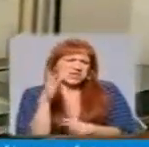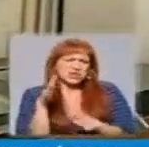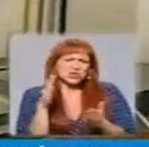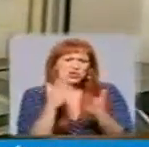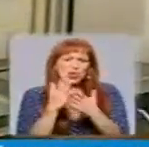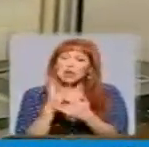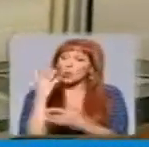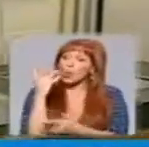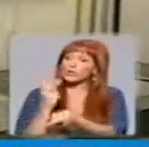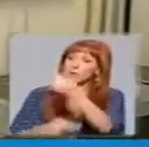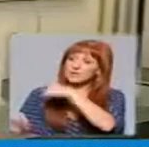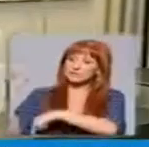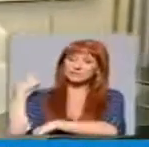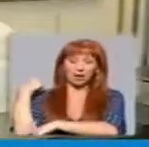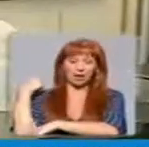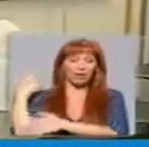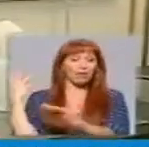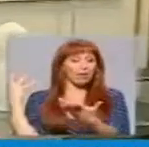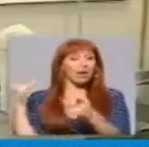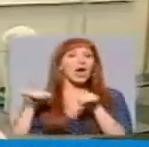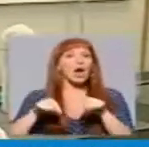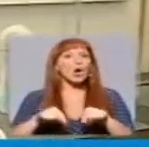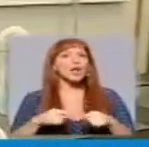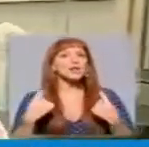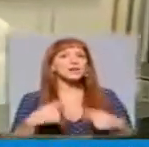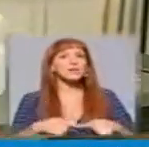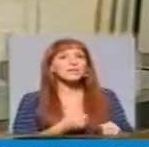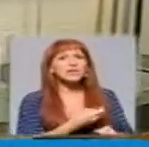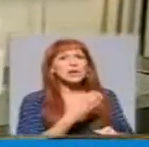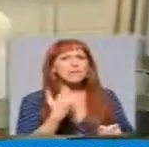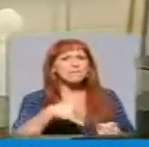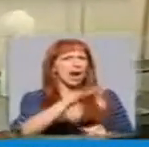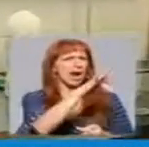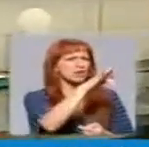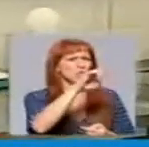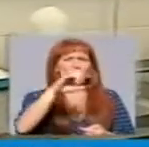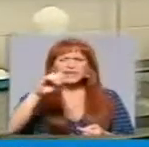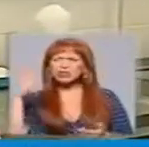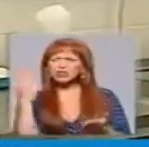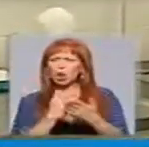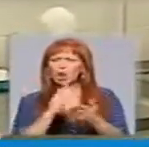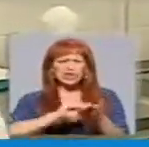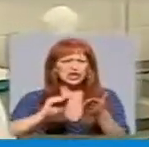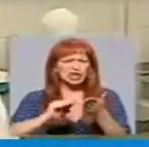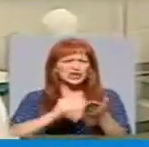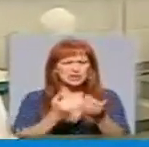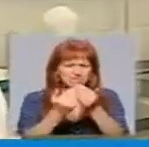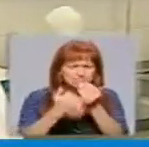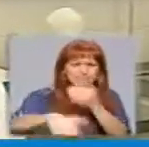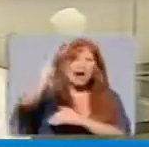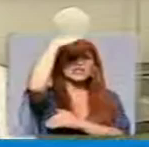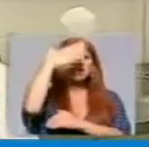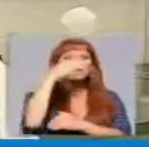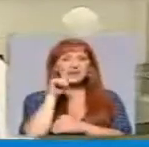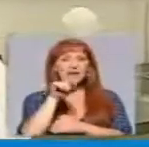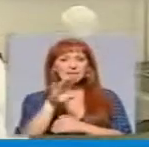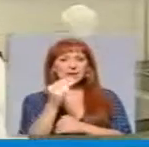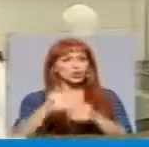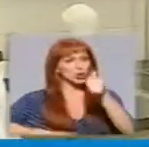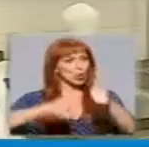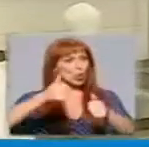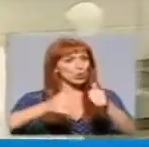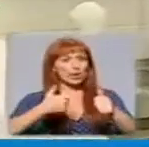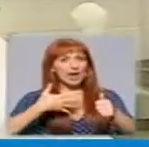quatro anos aí neste momento nós tivemos mais de fazendo as escolas inscritas e vamos mais de sete mil alunos a